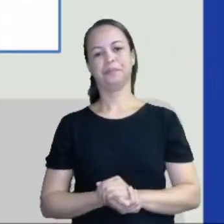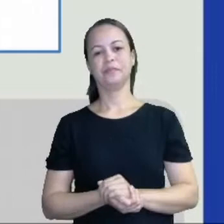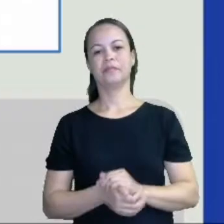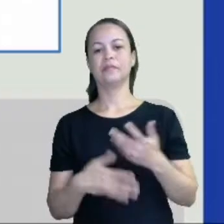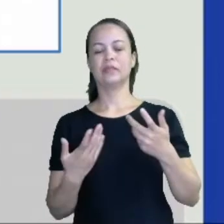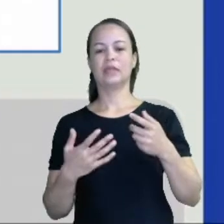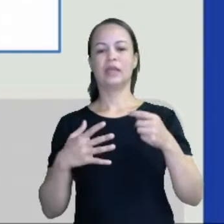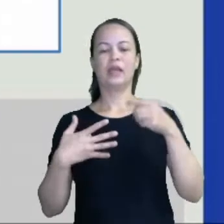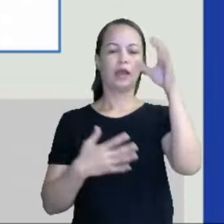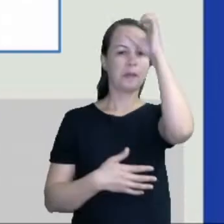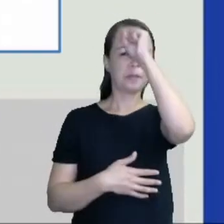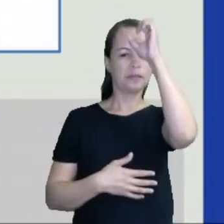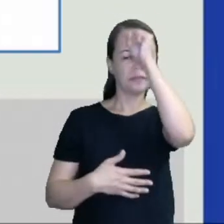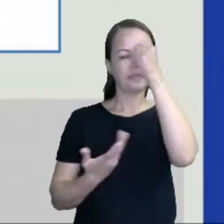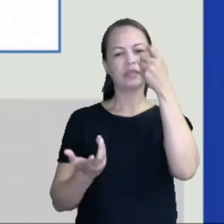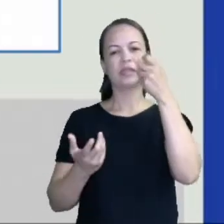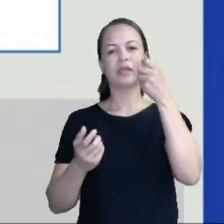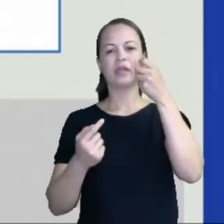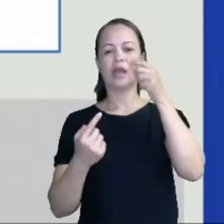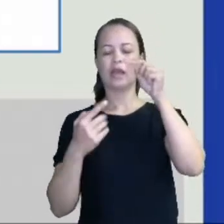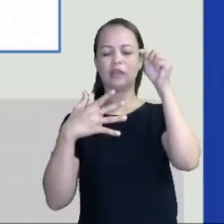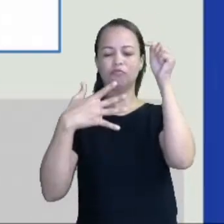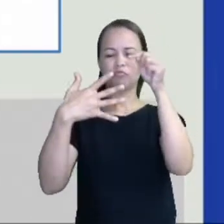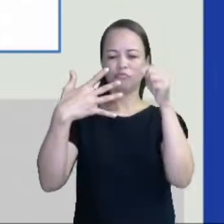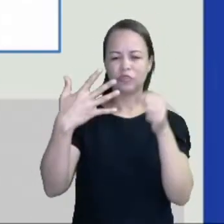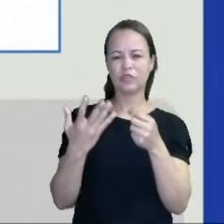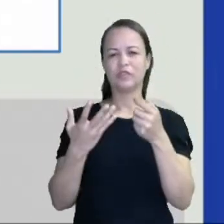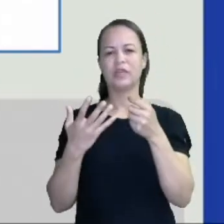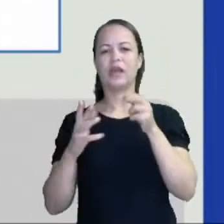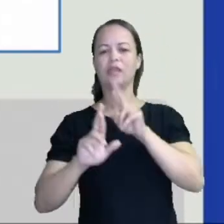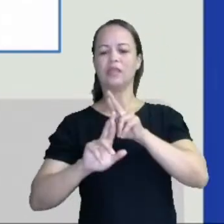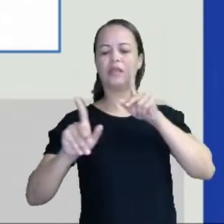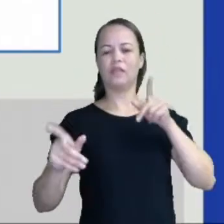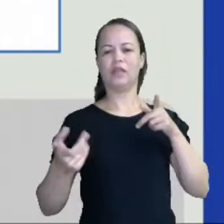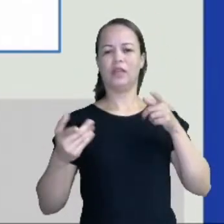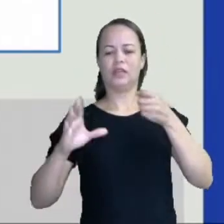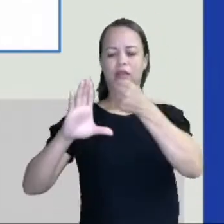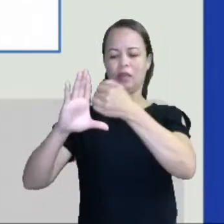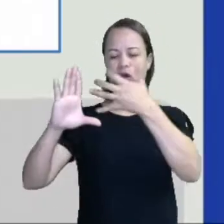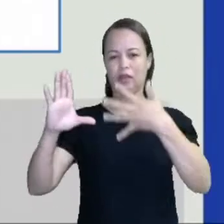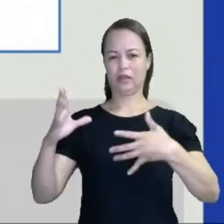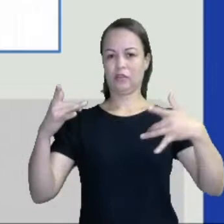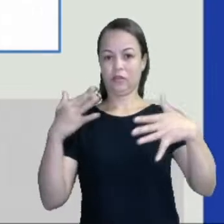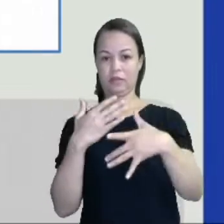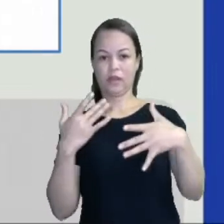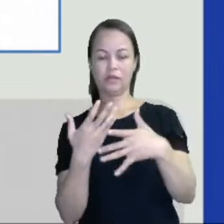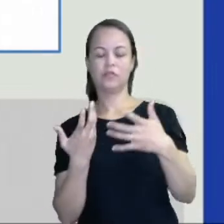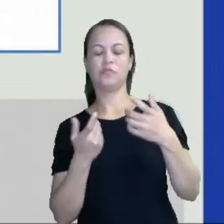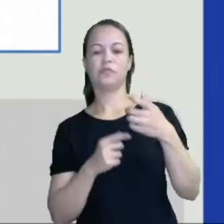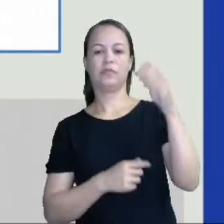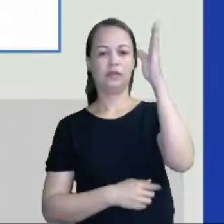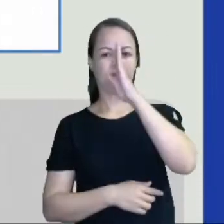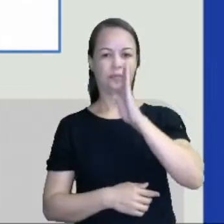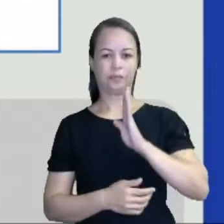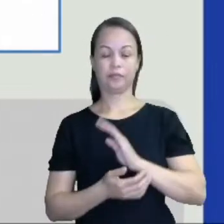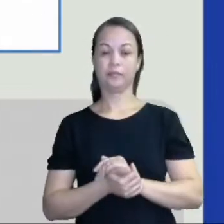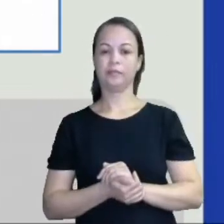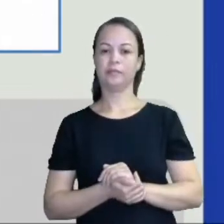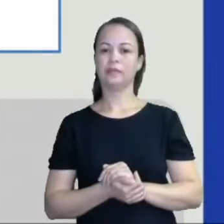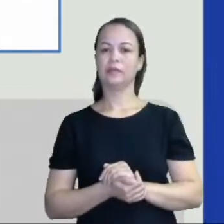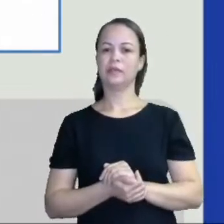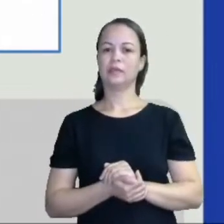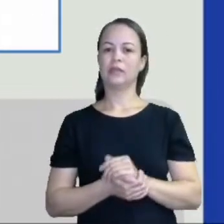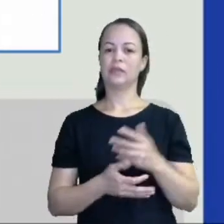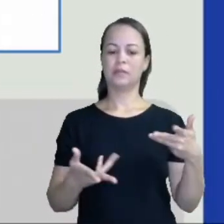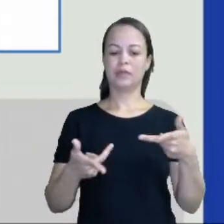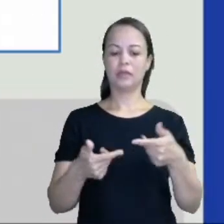as diferenças e a valorizar as diversas características das cidades brasileiras. As habilidades que